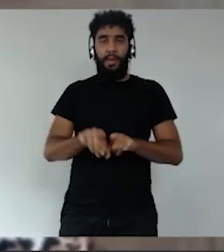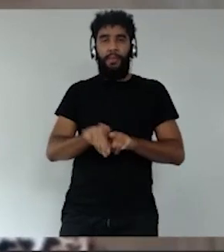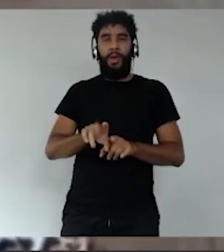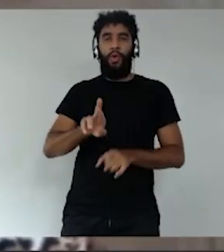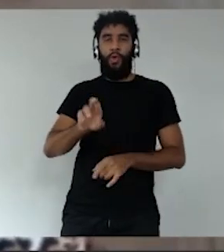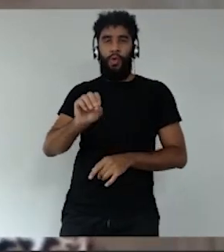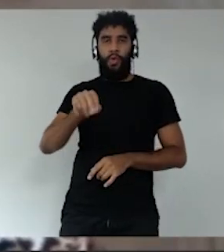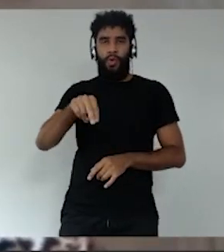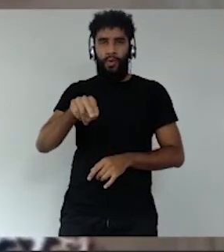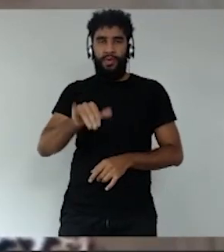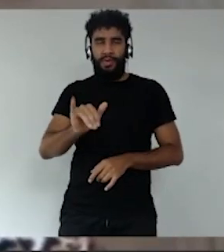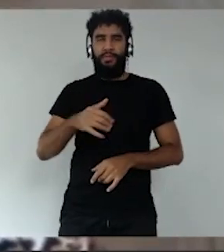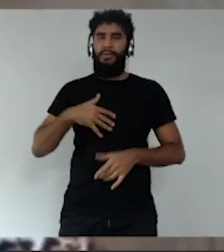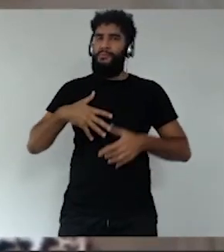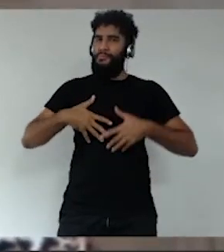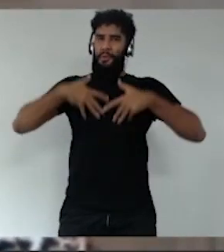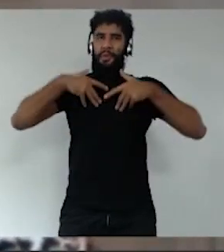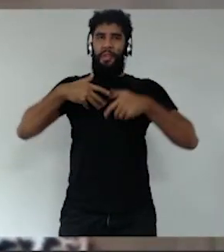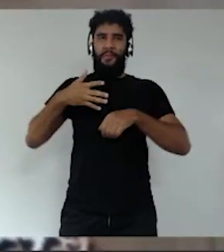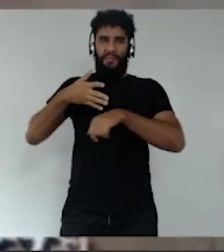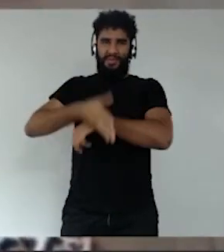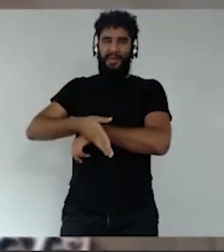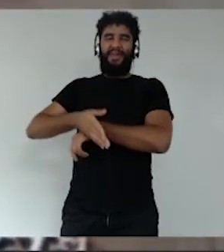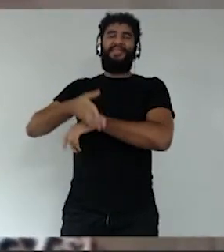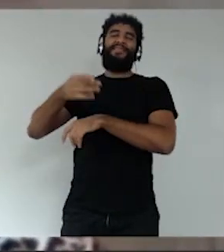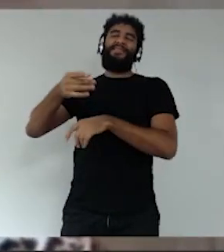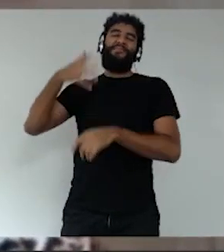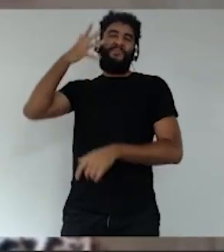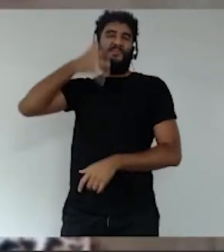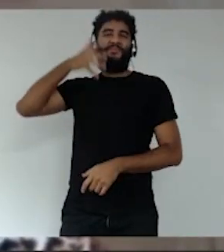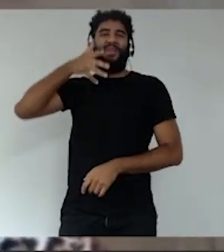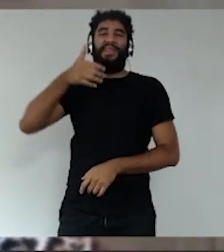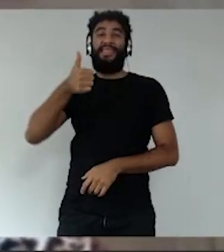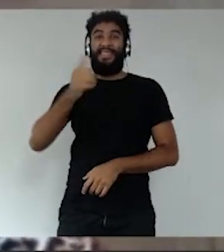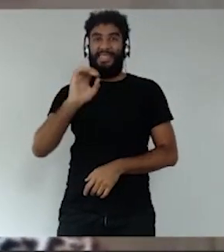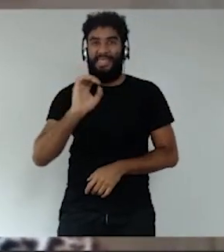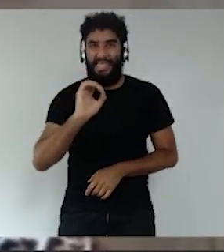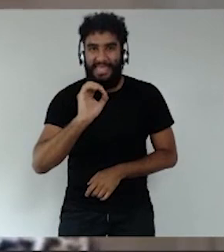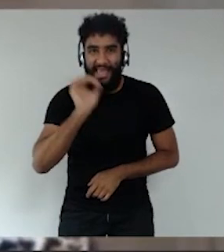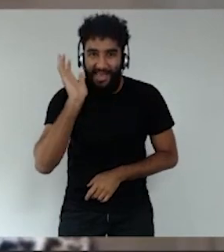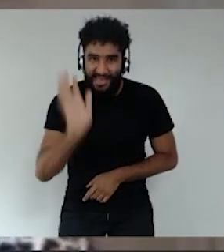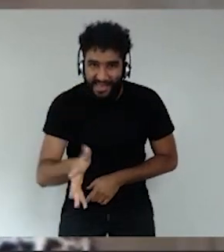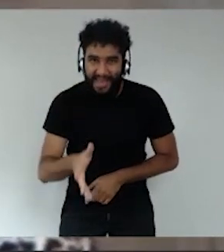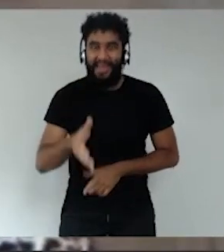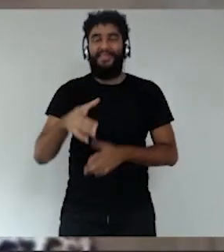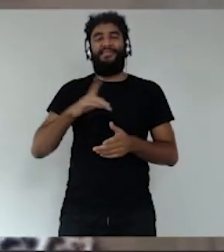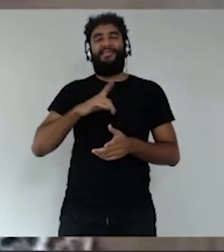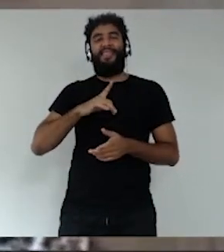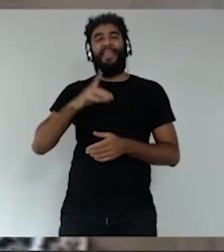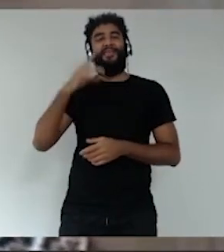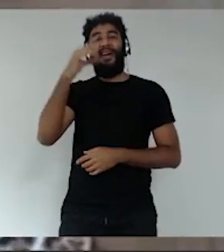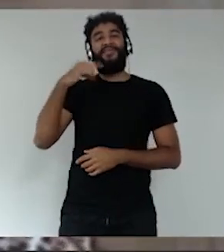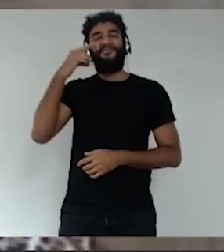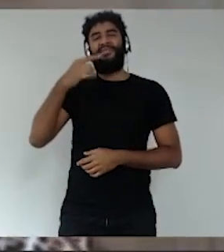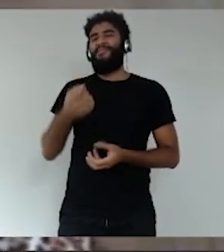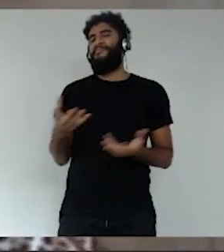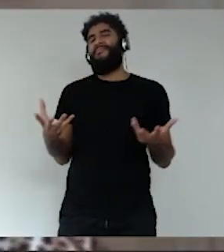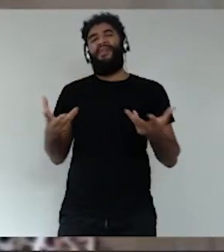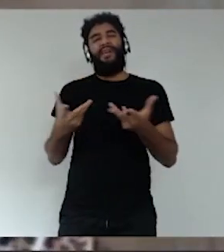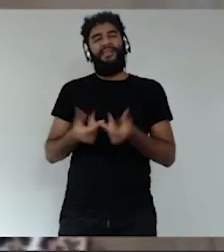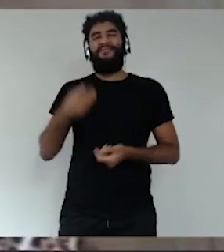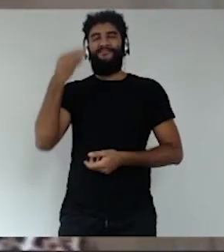estar aqui, participar desse painel número 100, né, com advogados tão ilustres, renomados e com